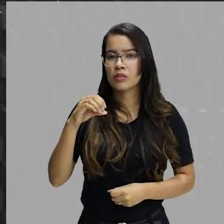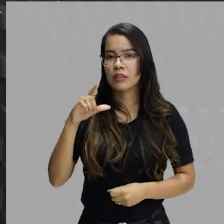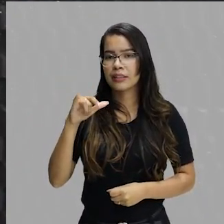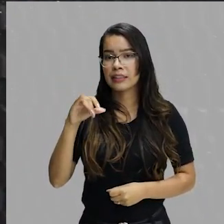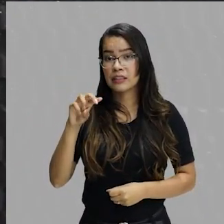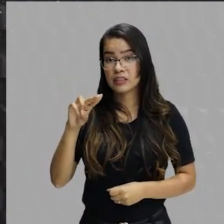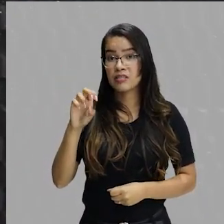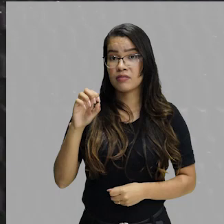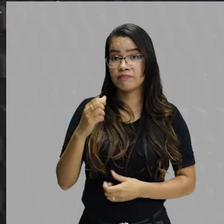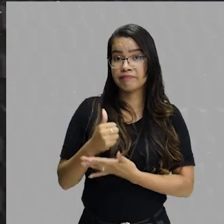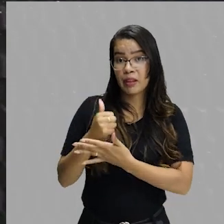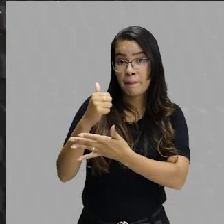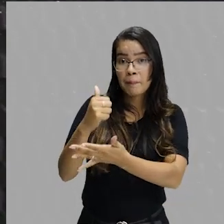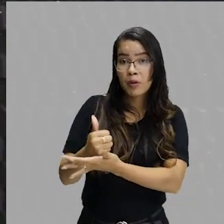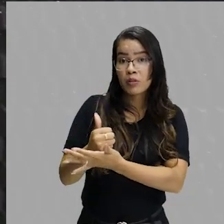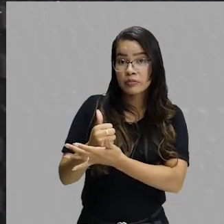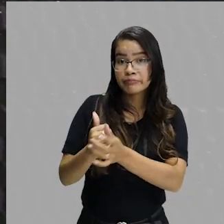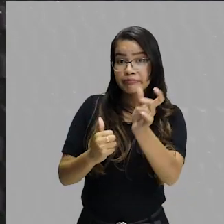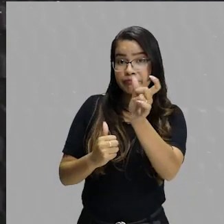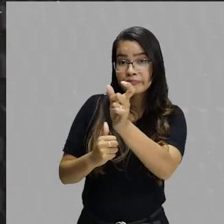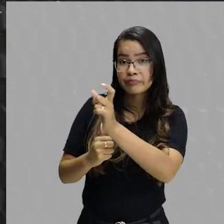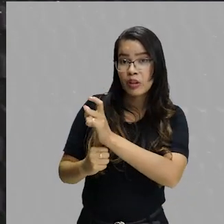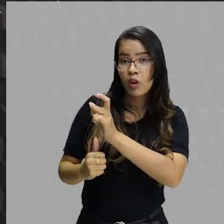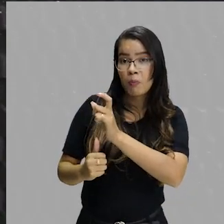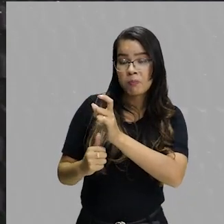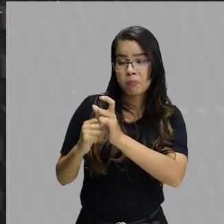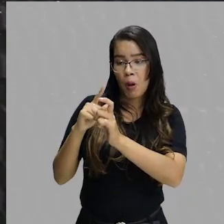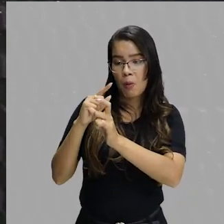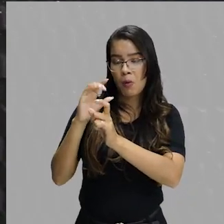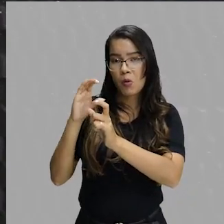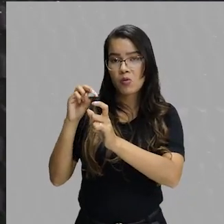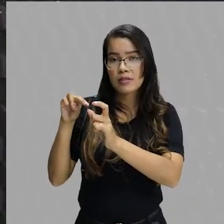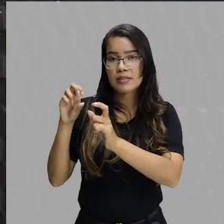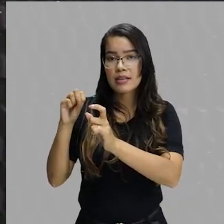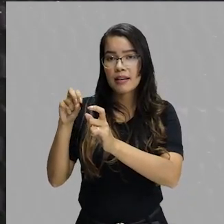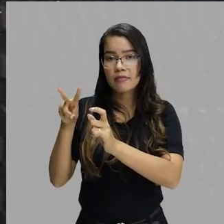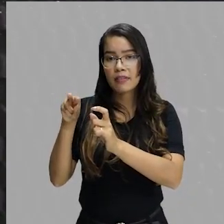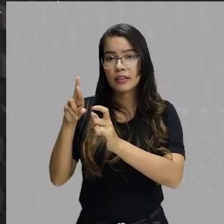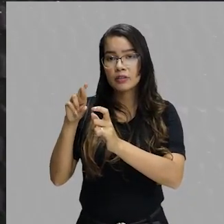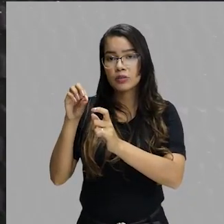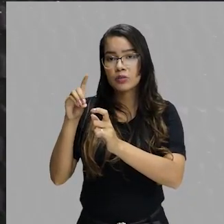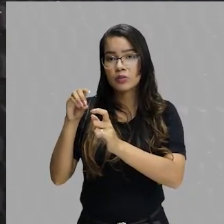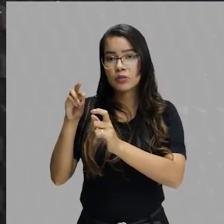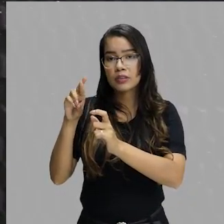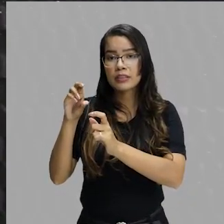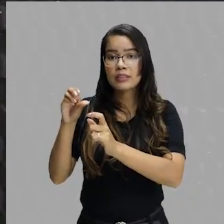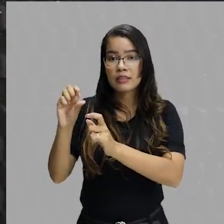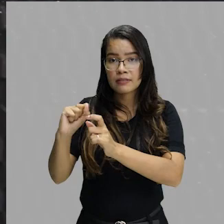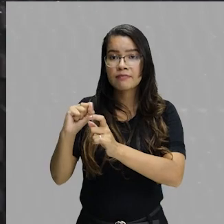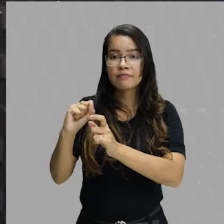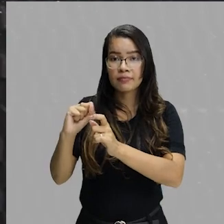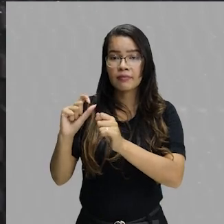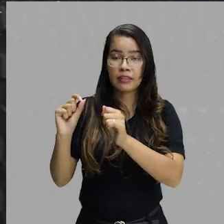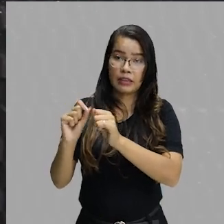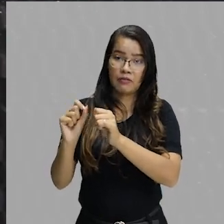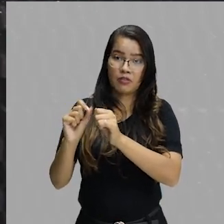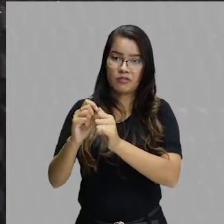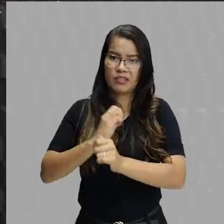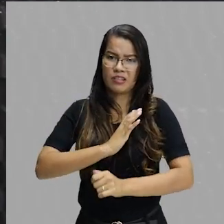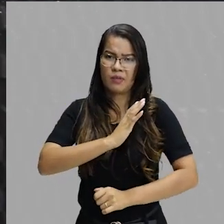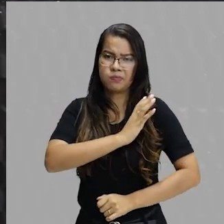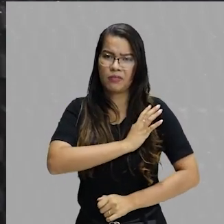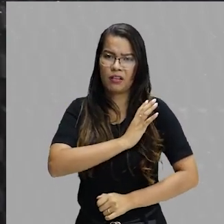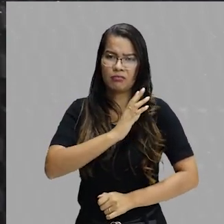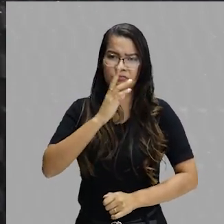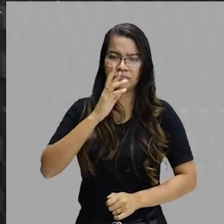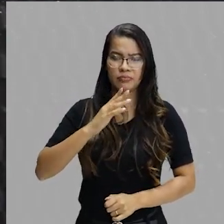conservadores, as elites econômicas, as elites políticas, as elites das Forças Armadas, as elites